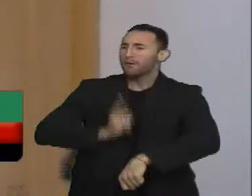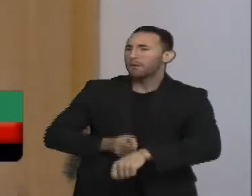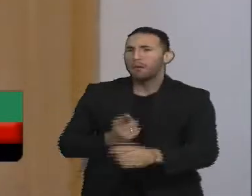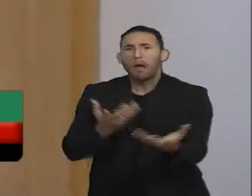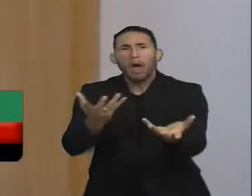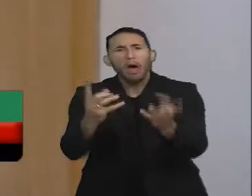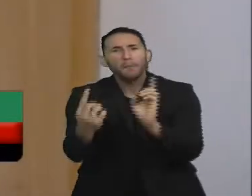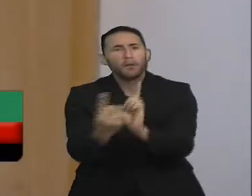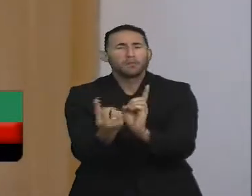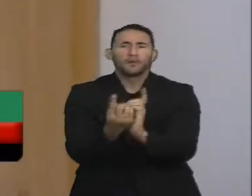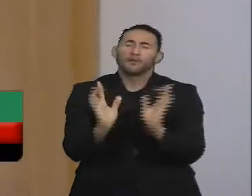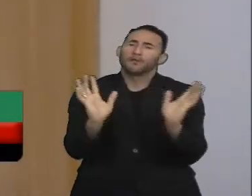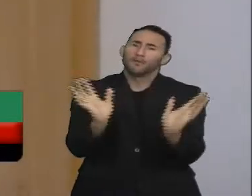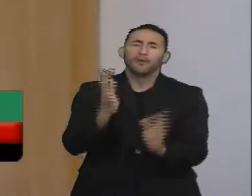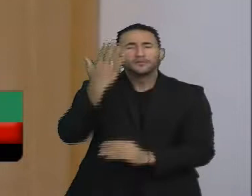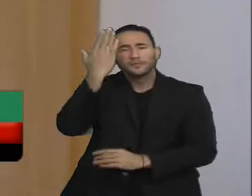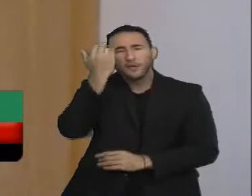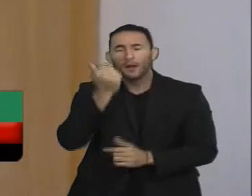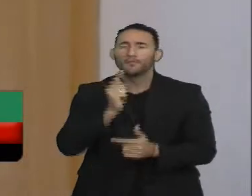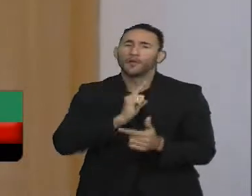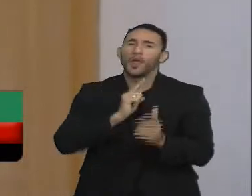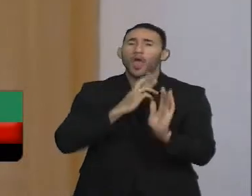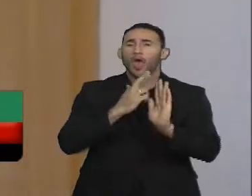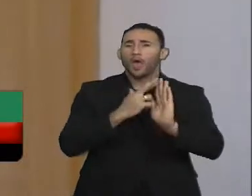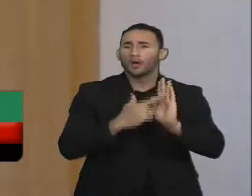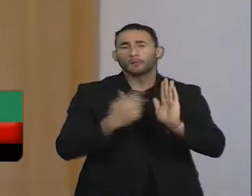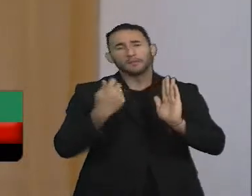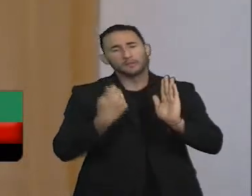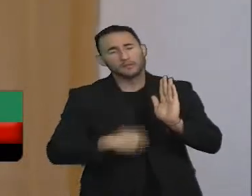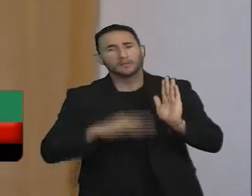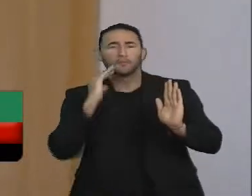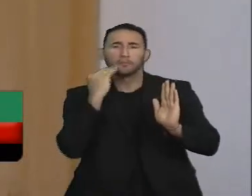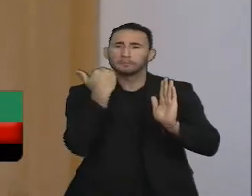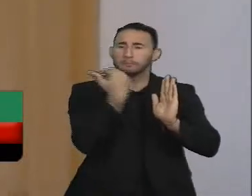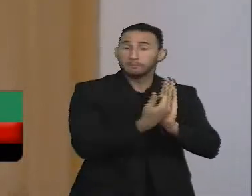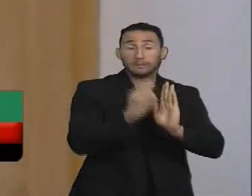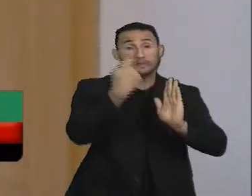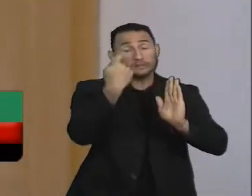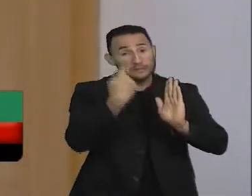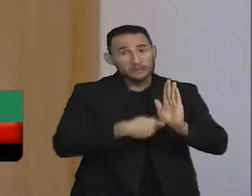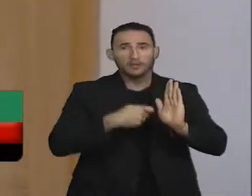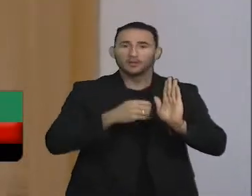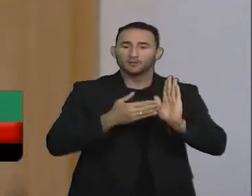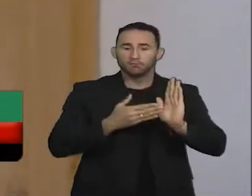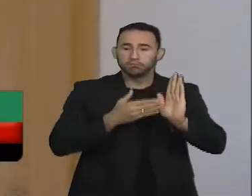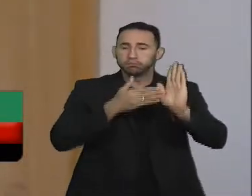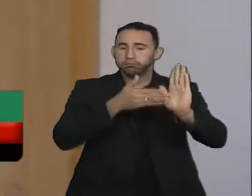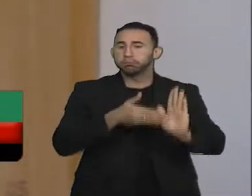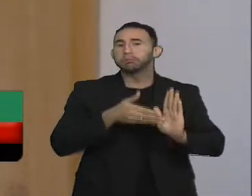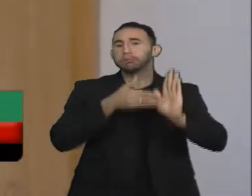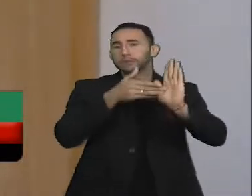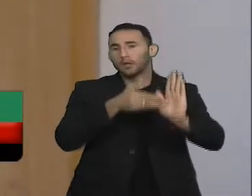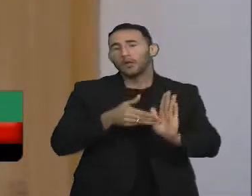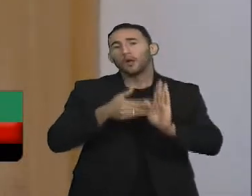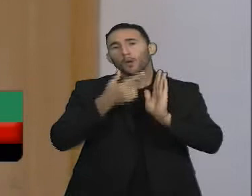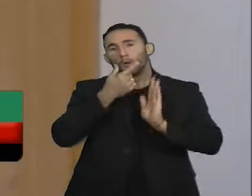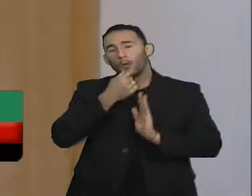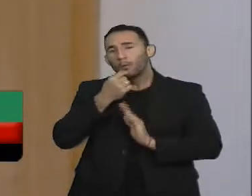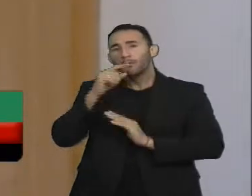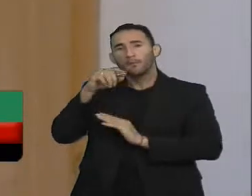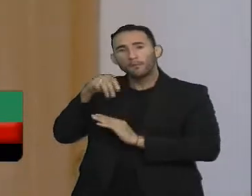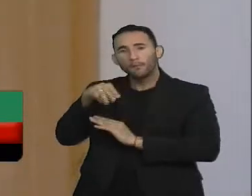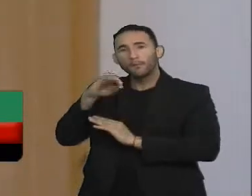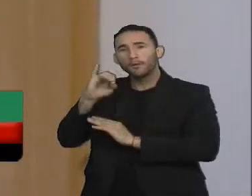A gente sabe que tem um protocolo a ser cumprido, tem que ser respeitado, vereadora Ana Paula, e a gente tem que respeitar isso. Está aí o Michel, que por muitos